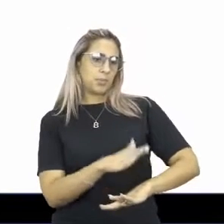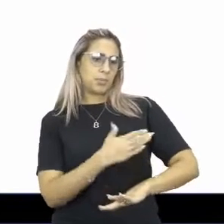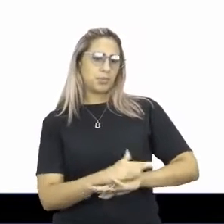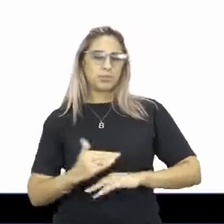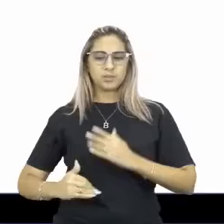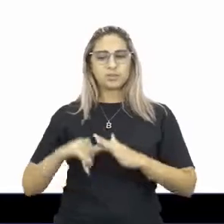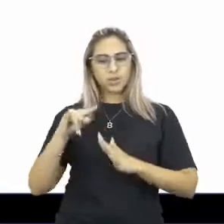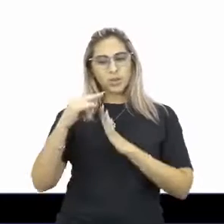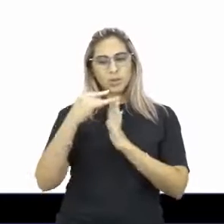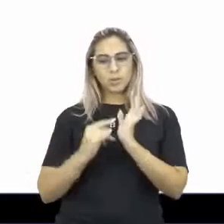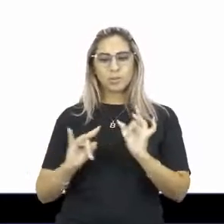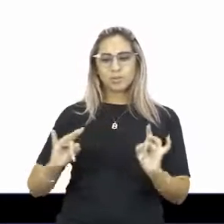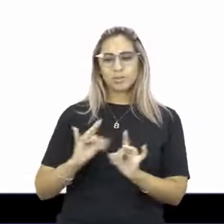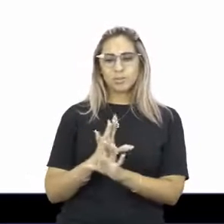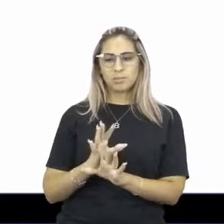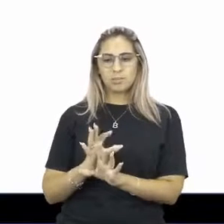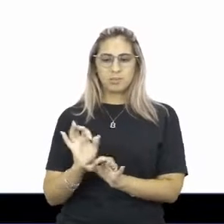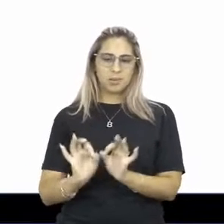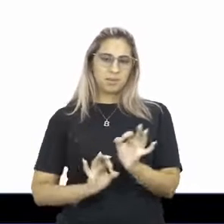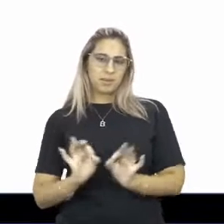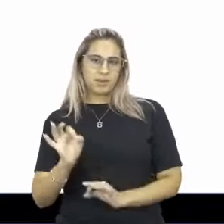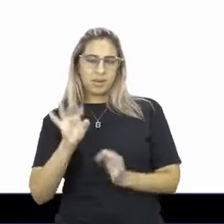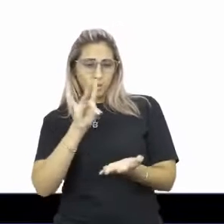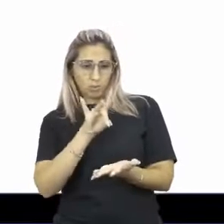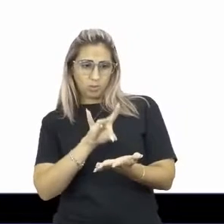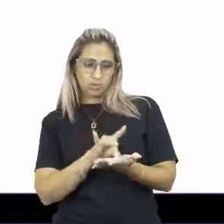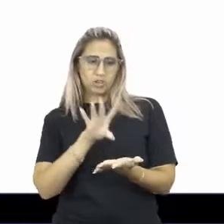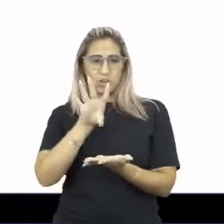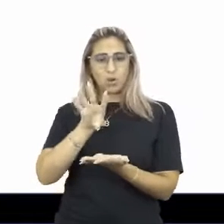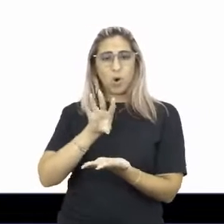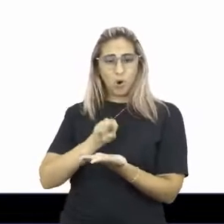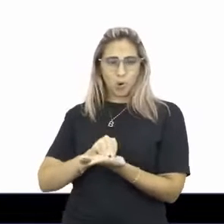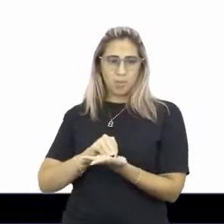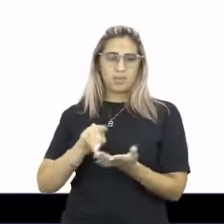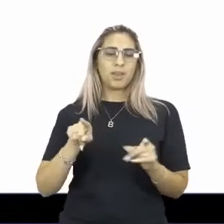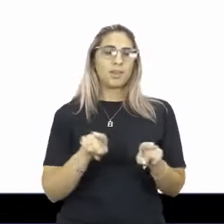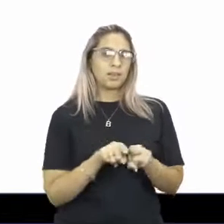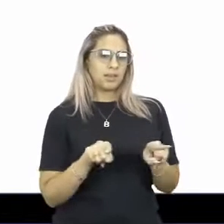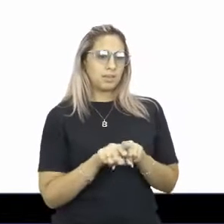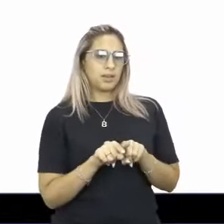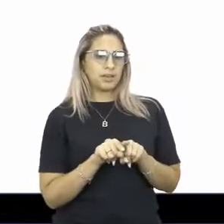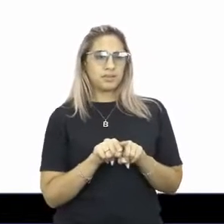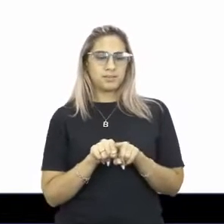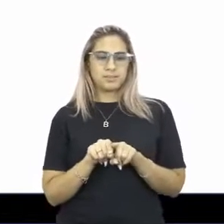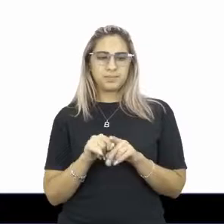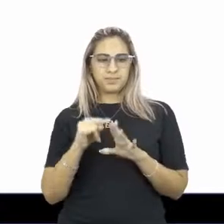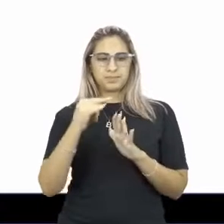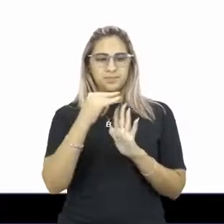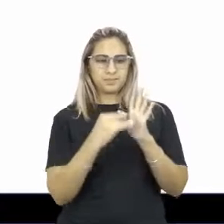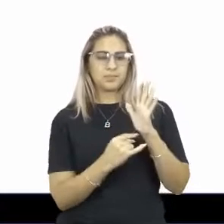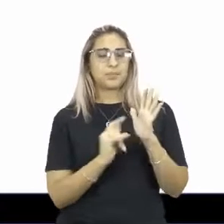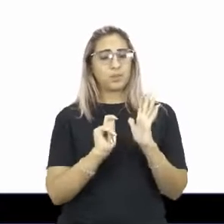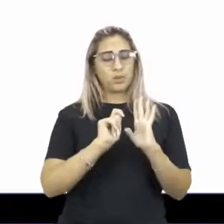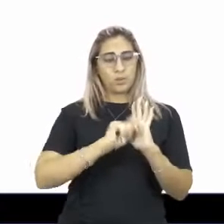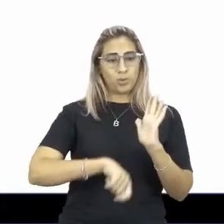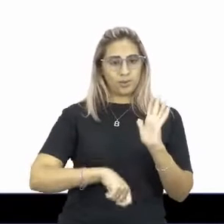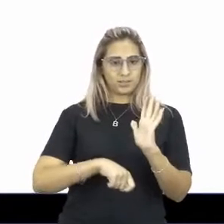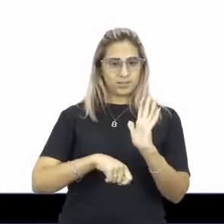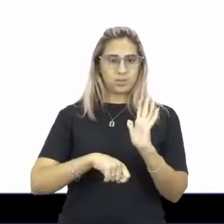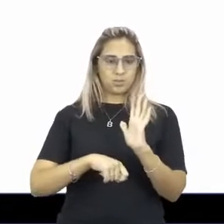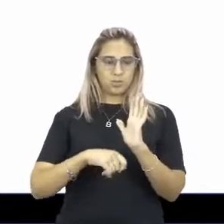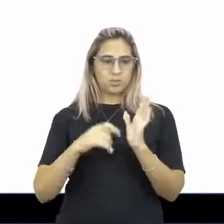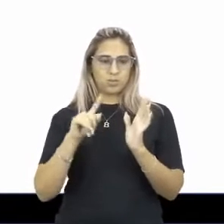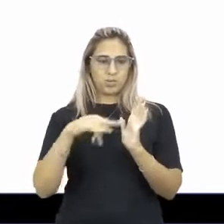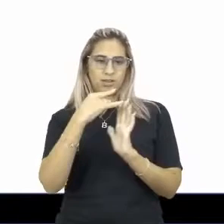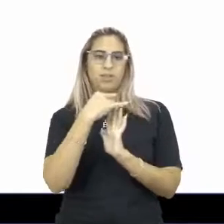esses documentos preparados, tá bom? Os originais e cópia. E aí, o atestado admissional, ele é feito na diretoria de